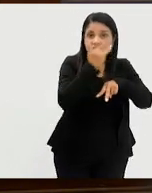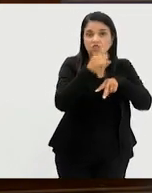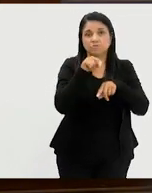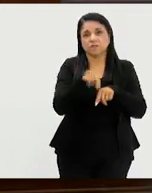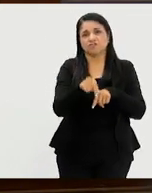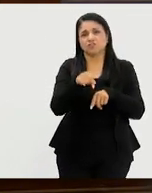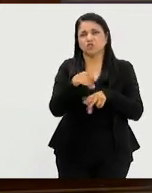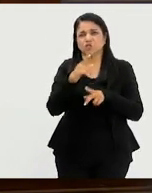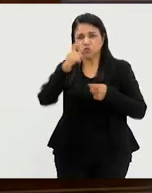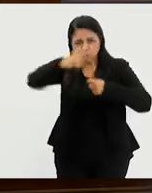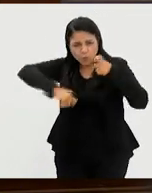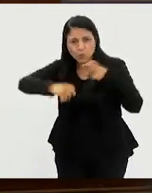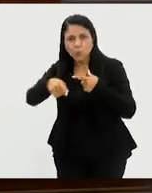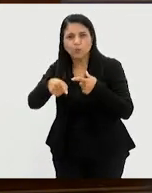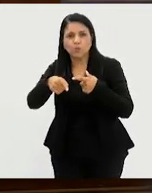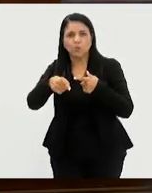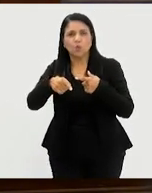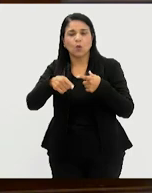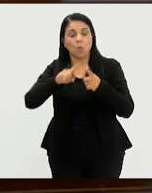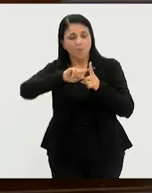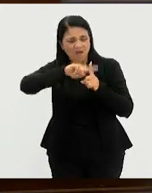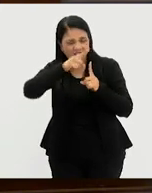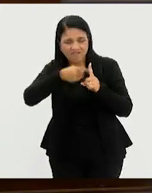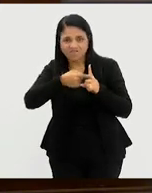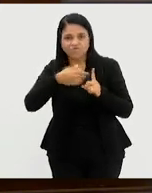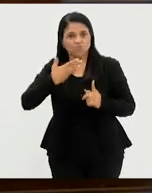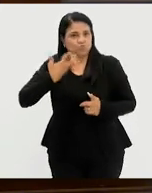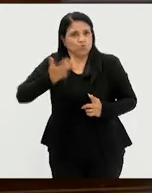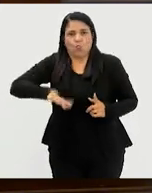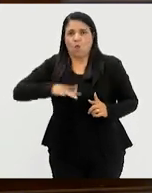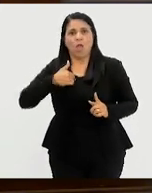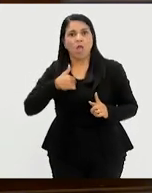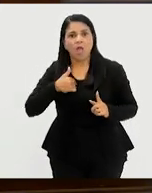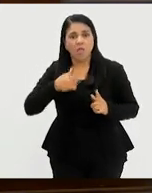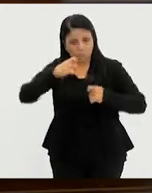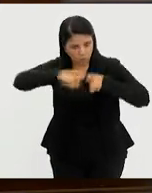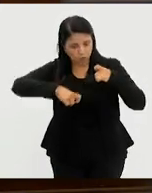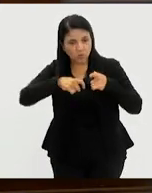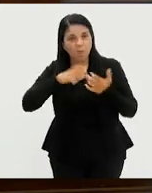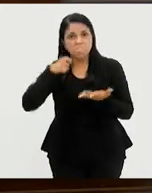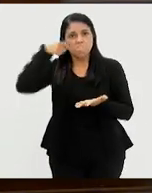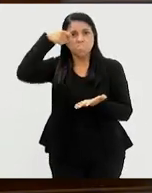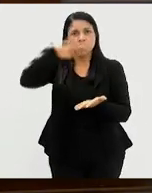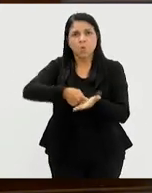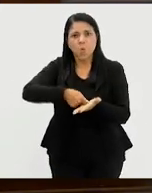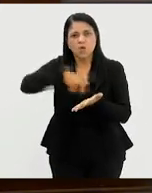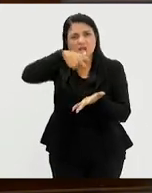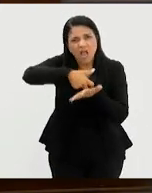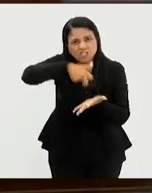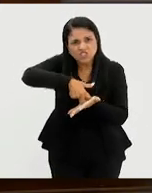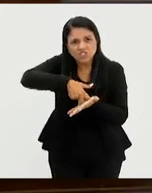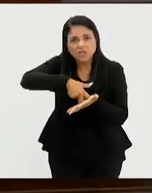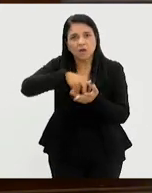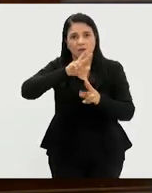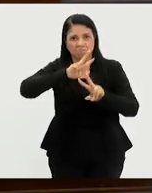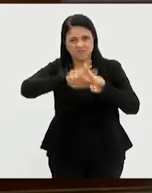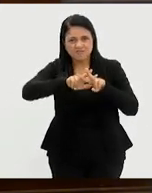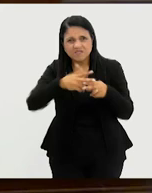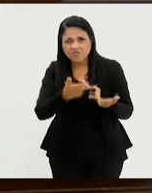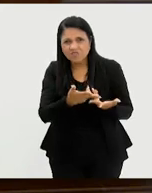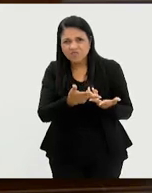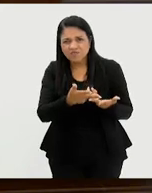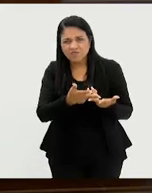situações onde uma gravidez é indesejada a gente pune ela com a prisão então ainda